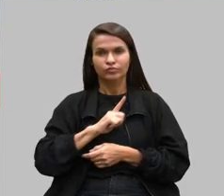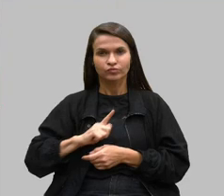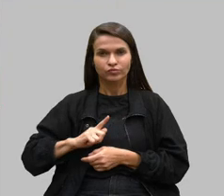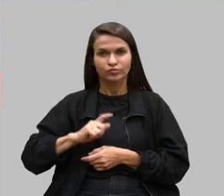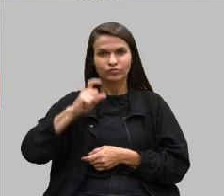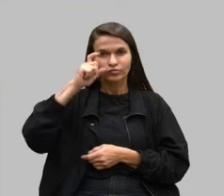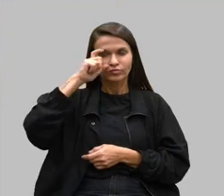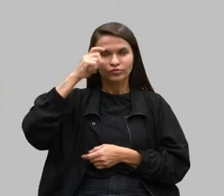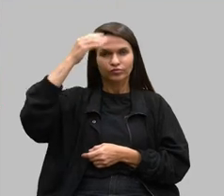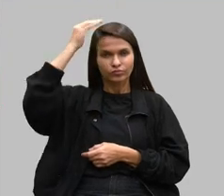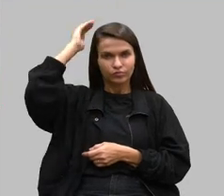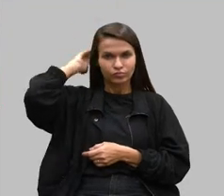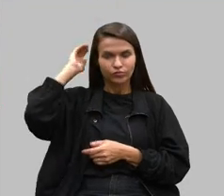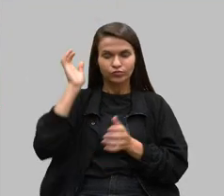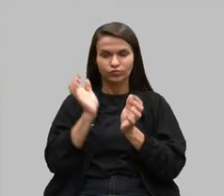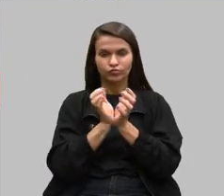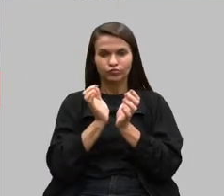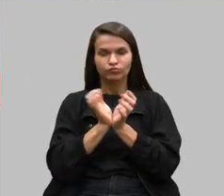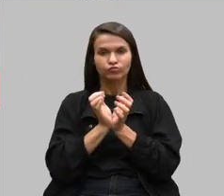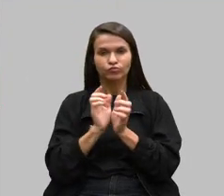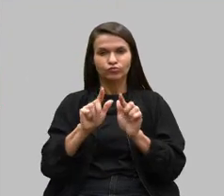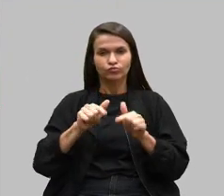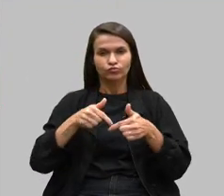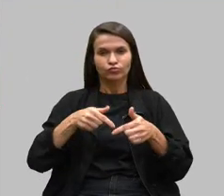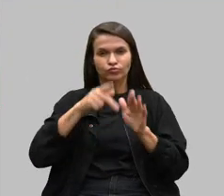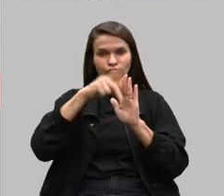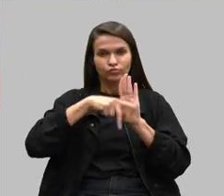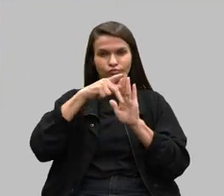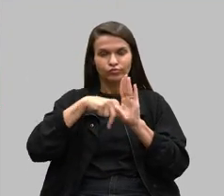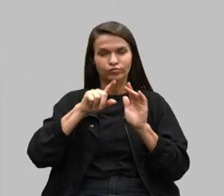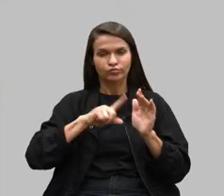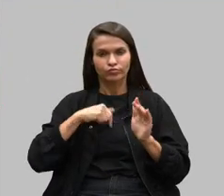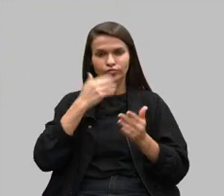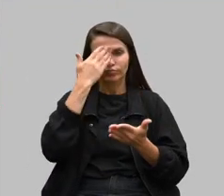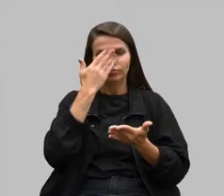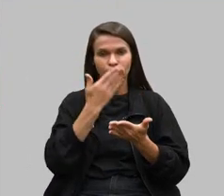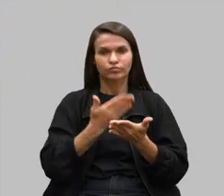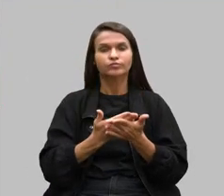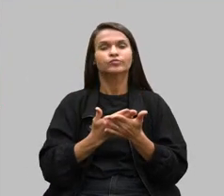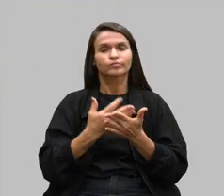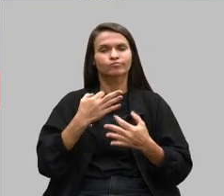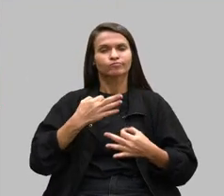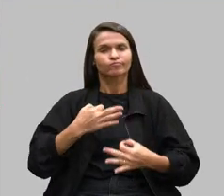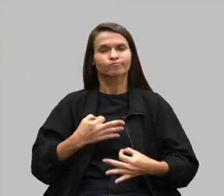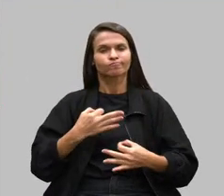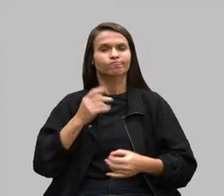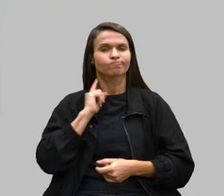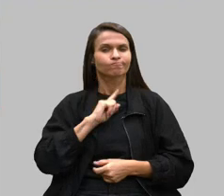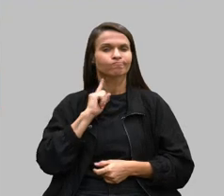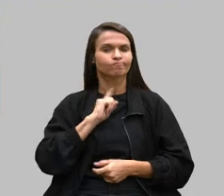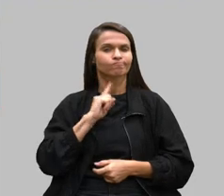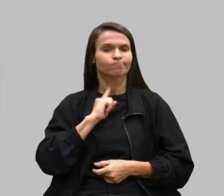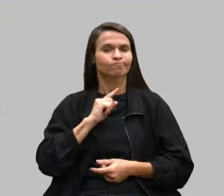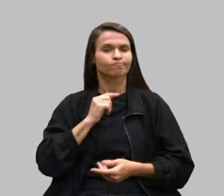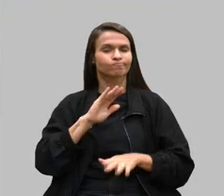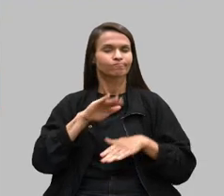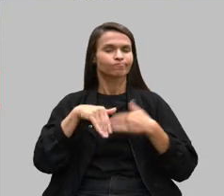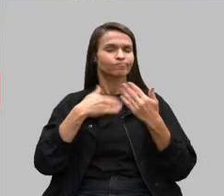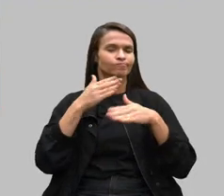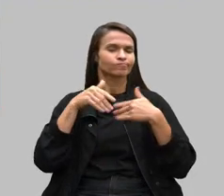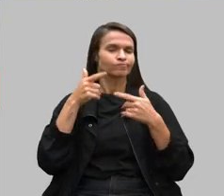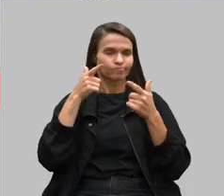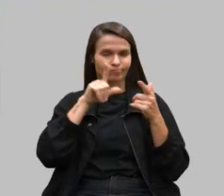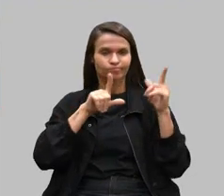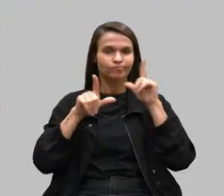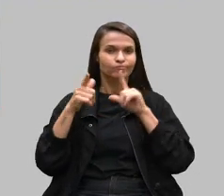com sua equipe à frente de projetos como esse Nós acreditamos e temos certeza que meninas ganhará muito eu não posso